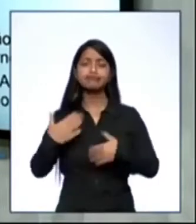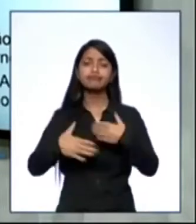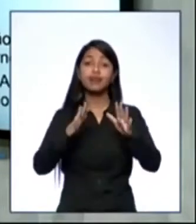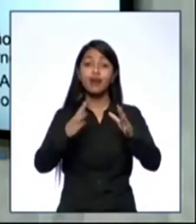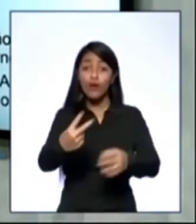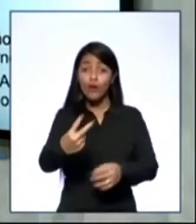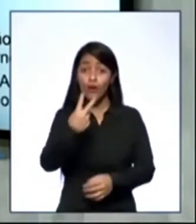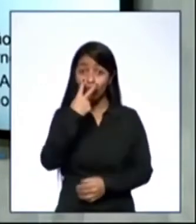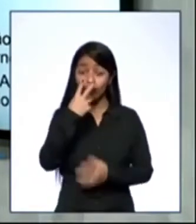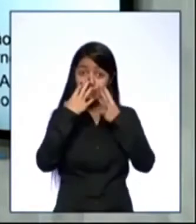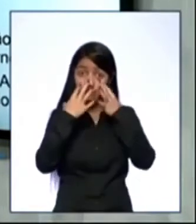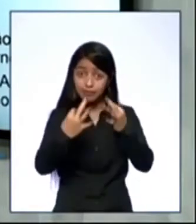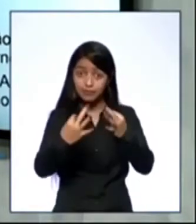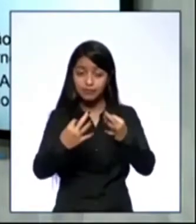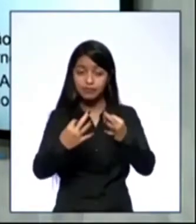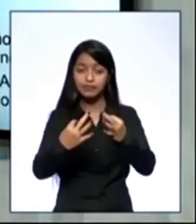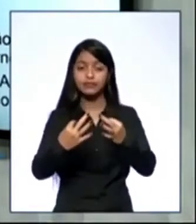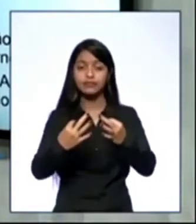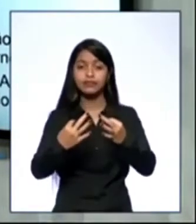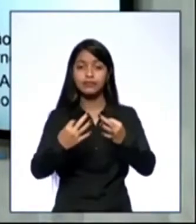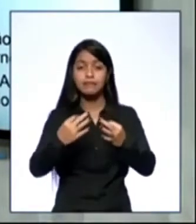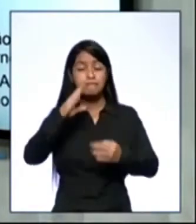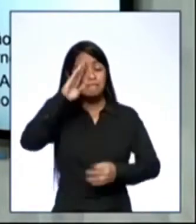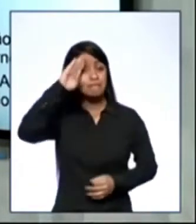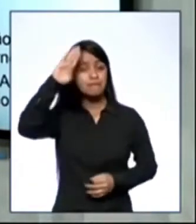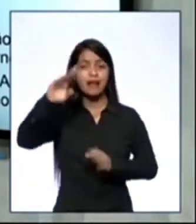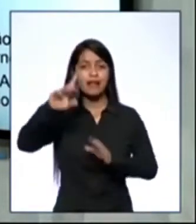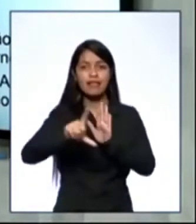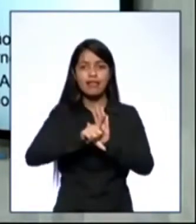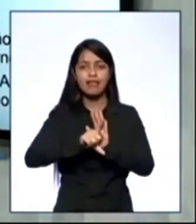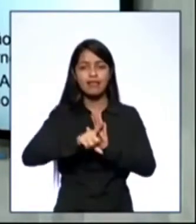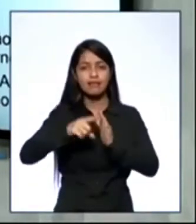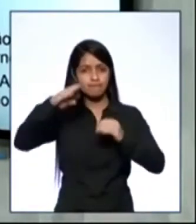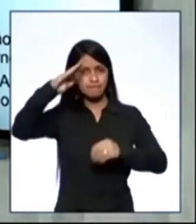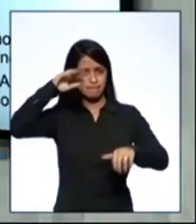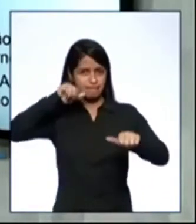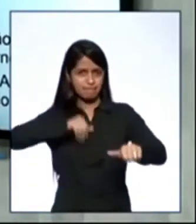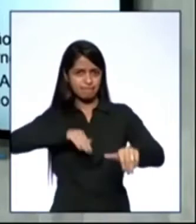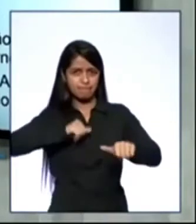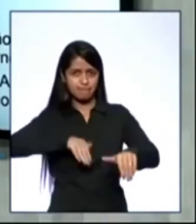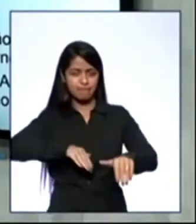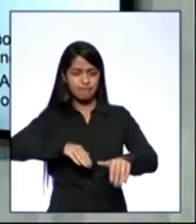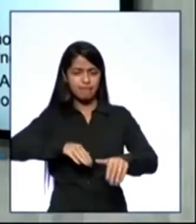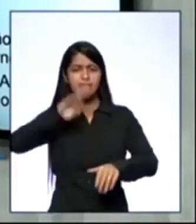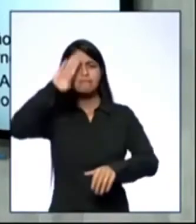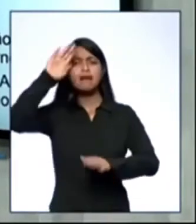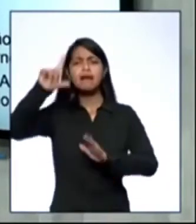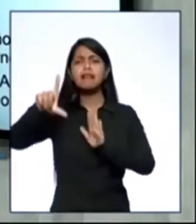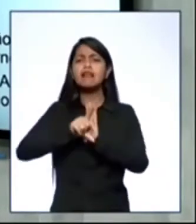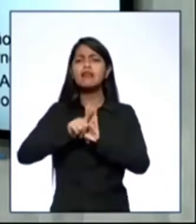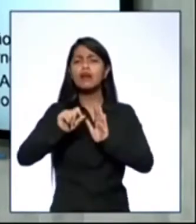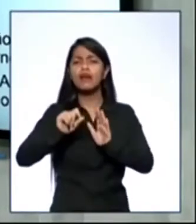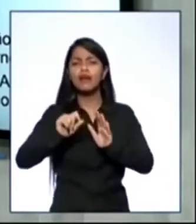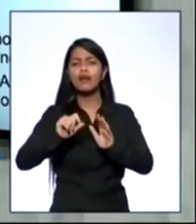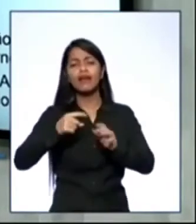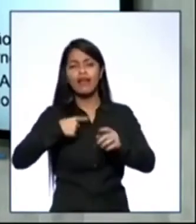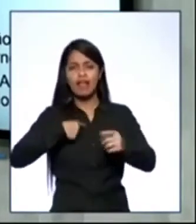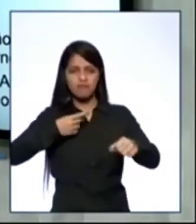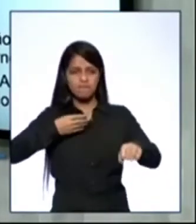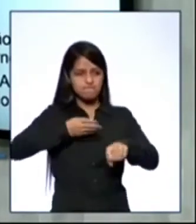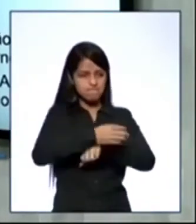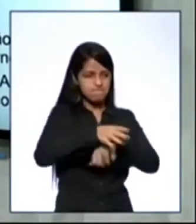mim, lei máxima da questão militar. Mano, vem cá, ou você ataca, ou você é atacado. Entende o que eu tô te